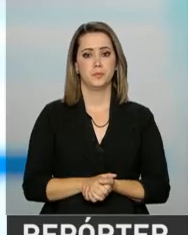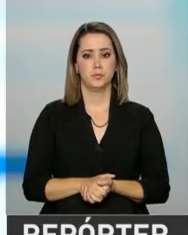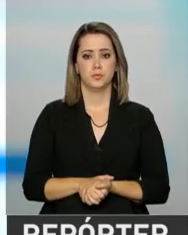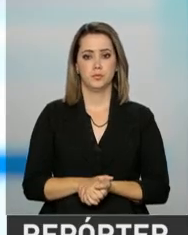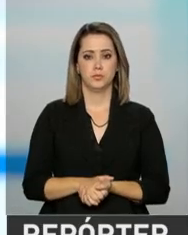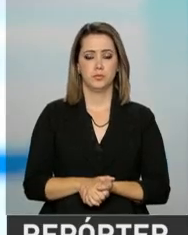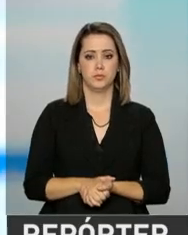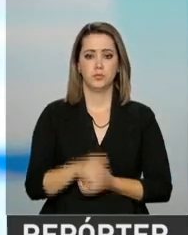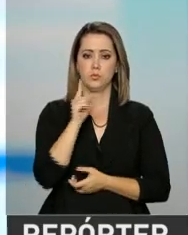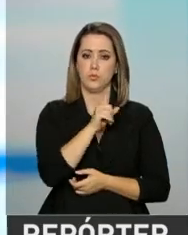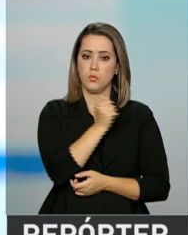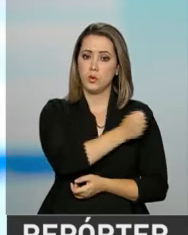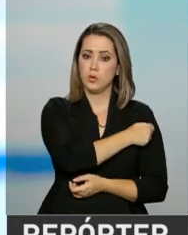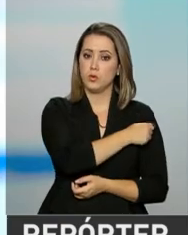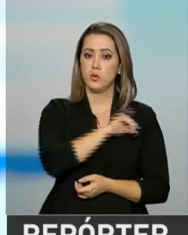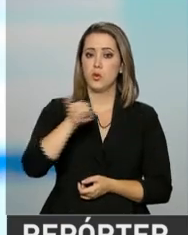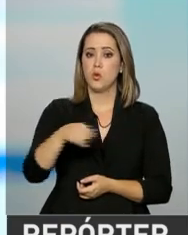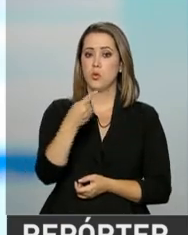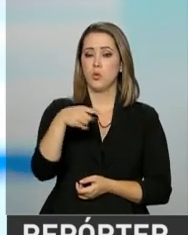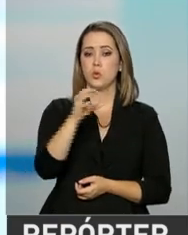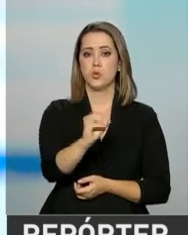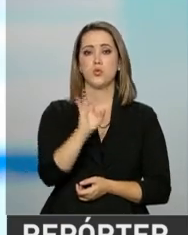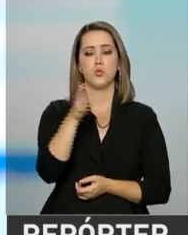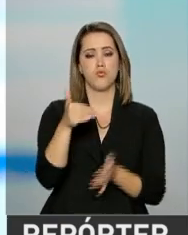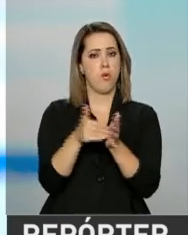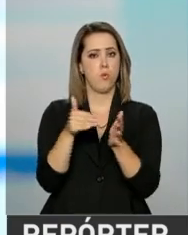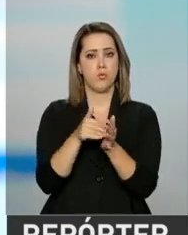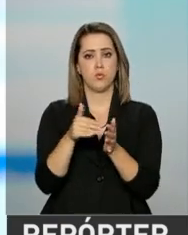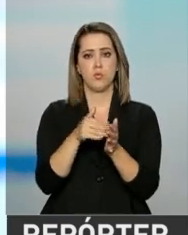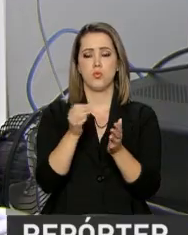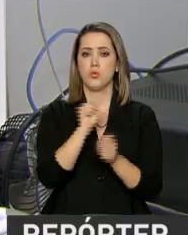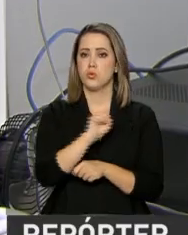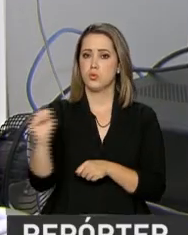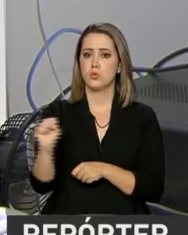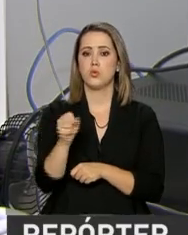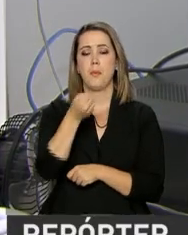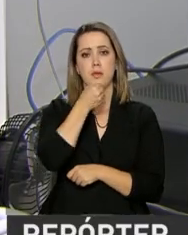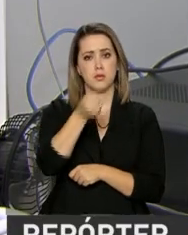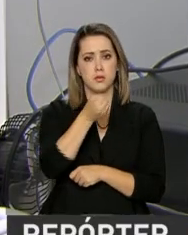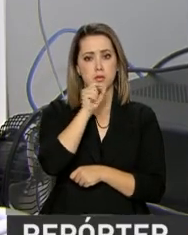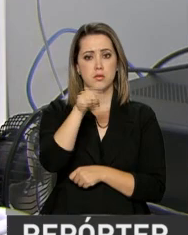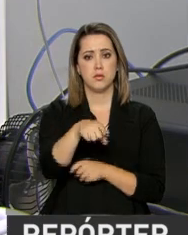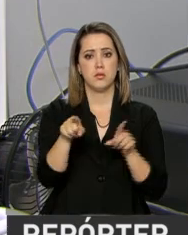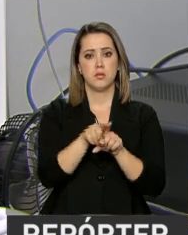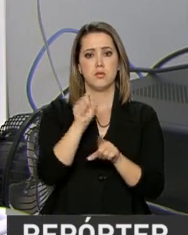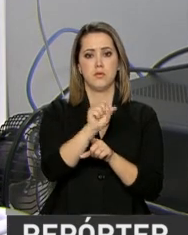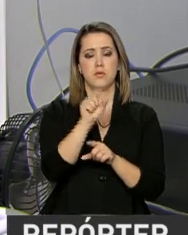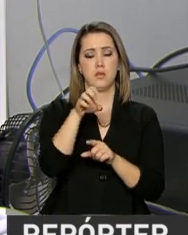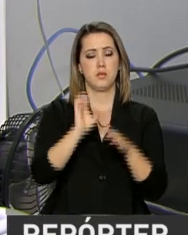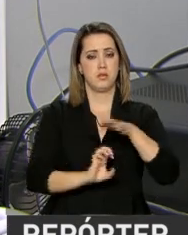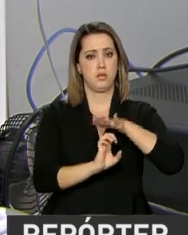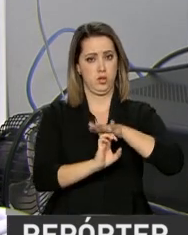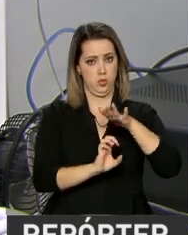o estudante joão matos está no último semestre do curso de jornalismo faz estágio em uma empresa de comunicação